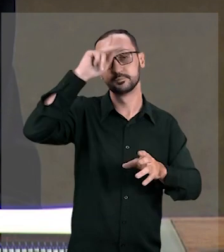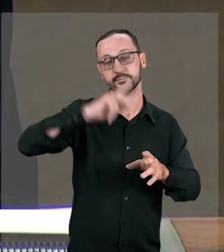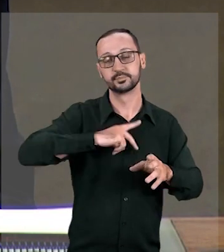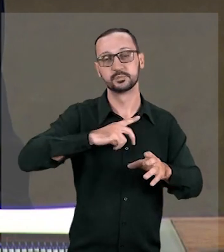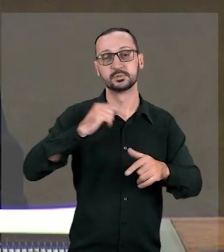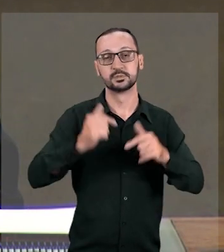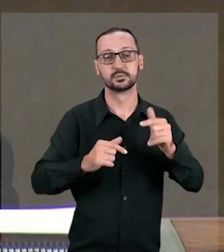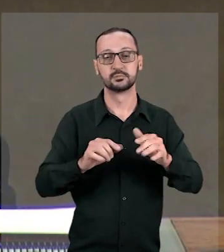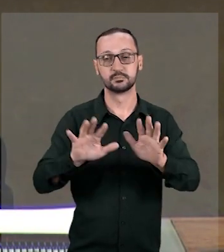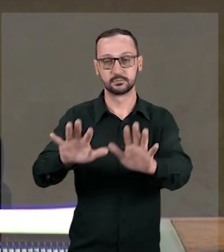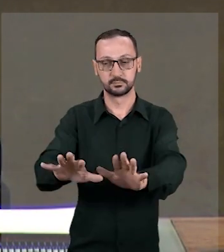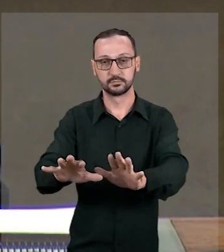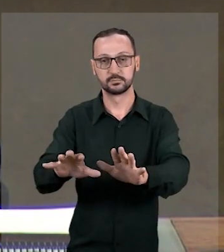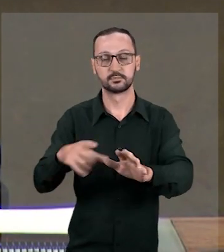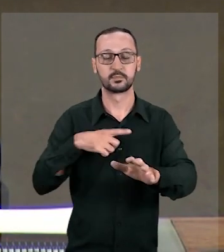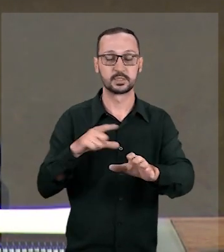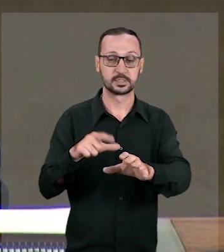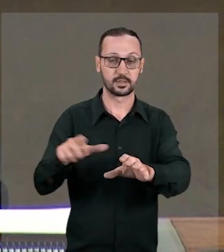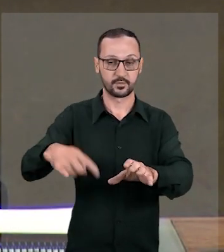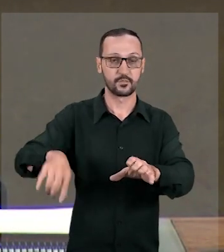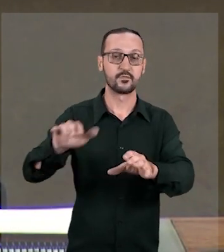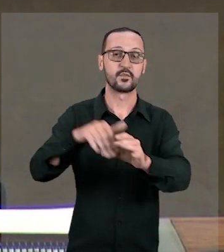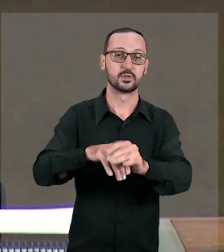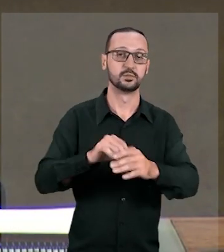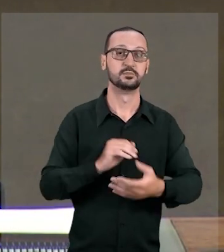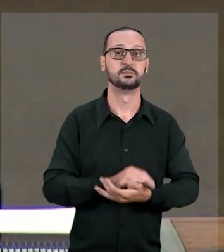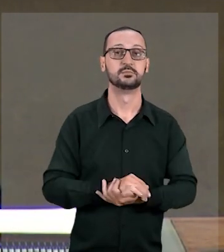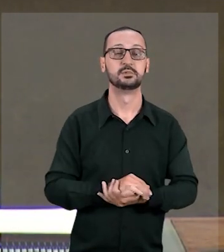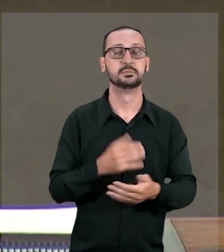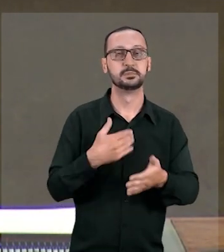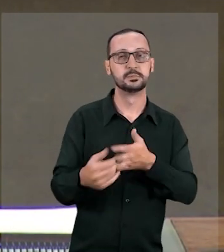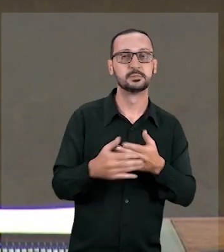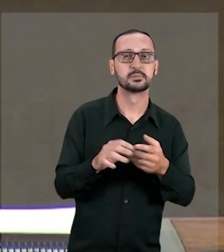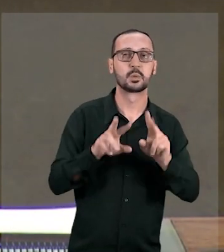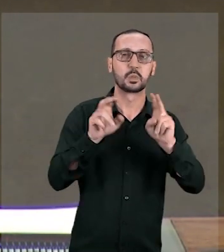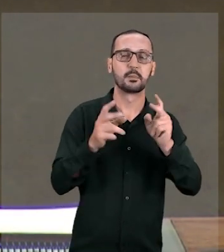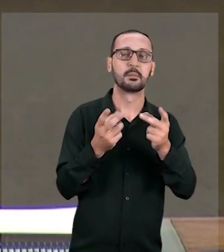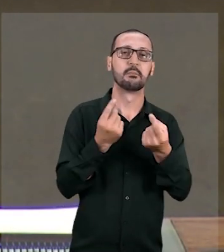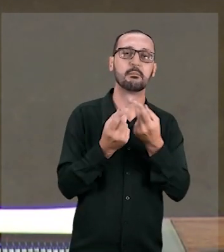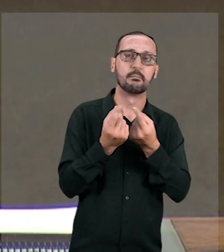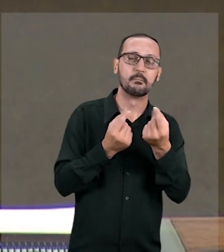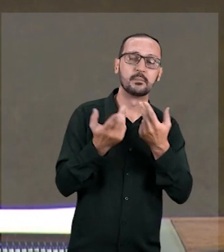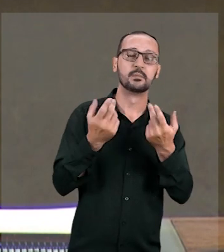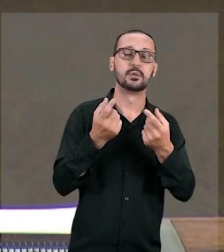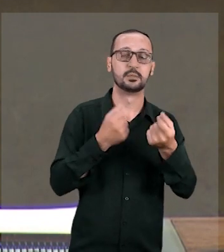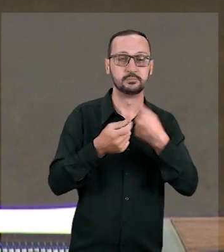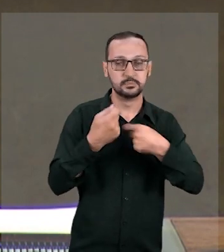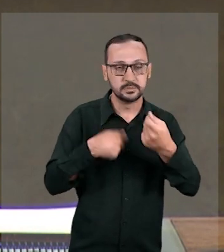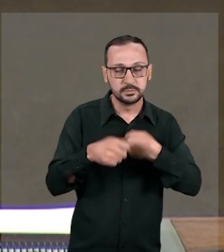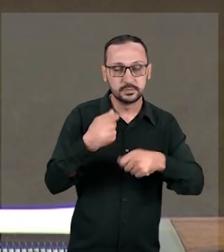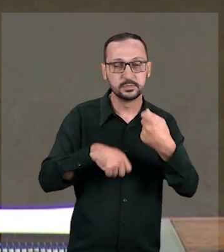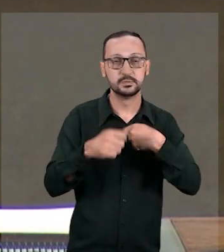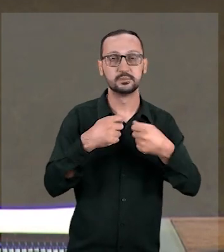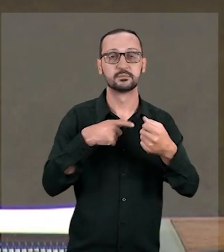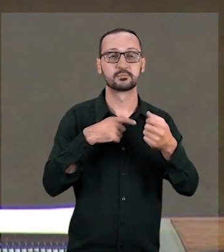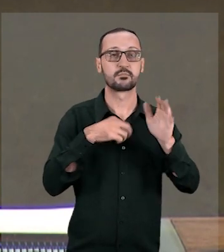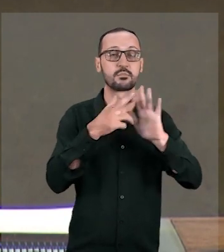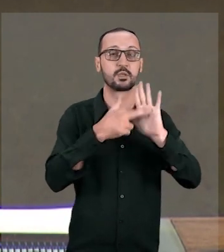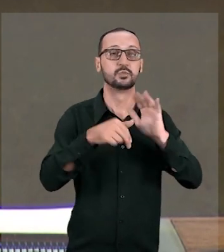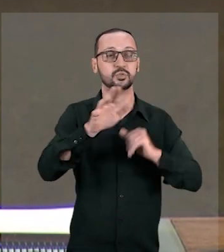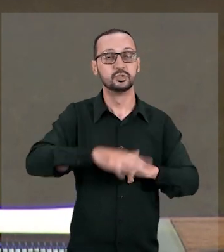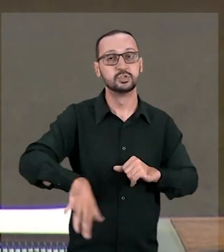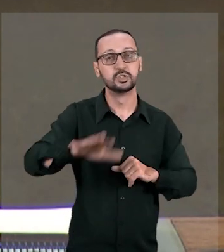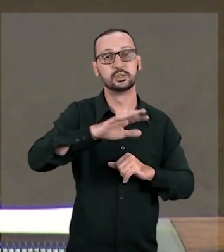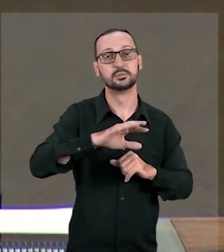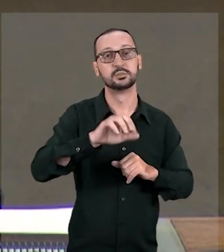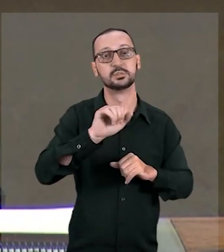deve ser tomada por quem tem voto. Tanto questões econômicas, questões administrativas, como regra